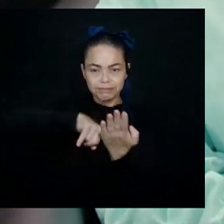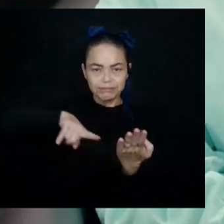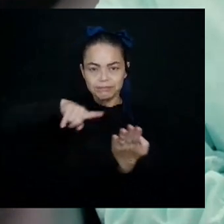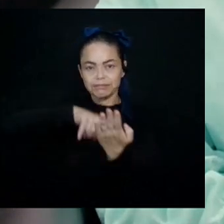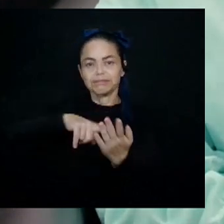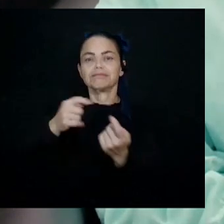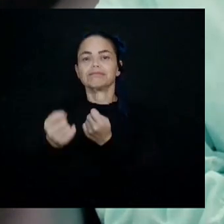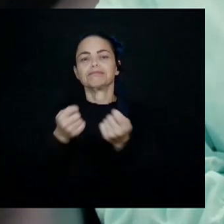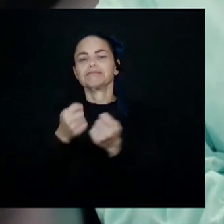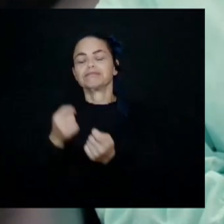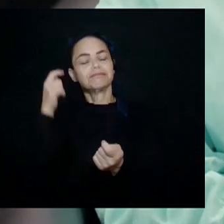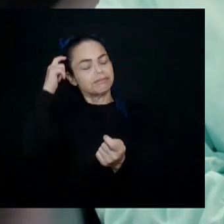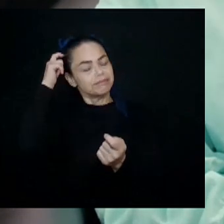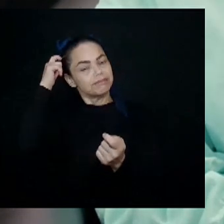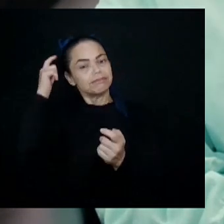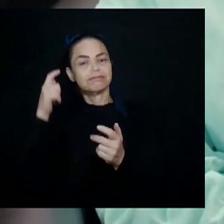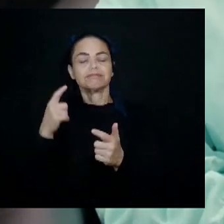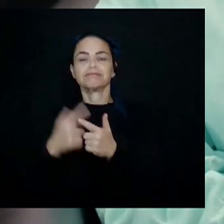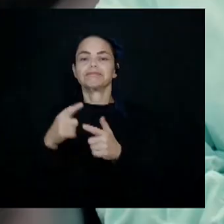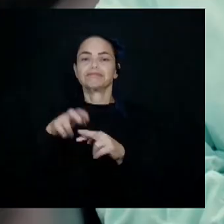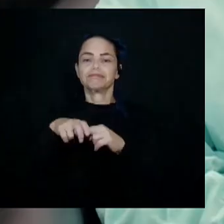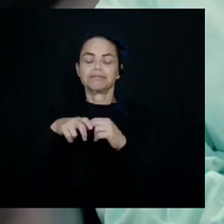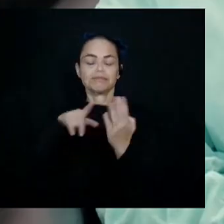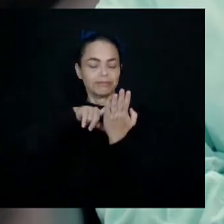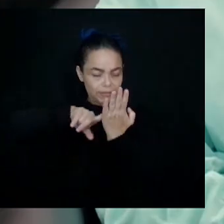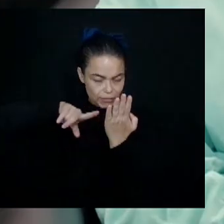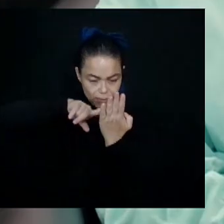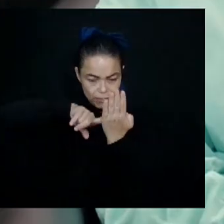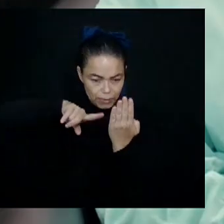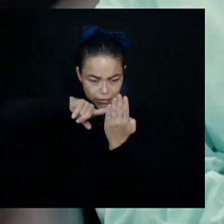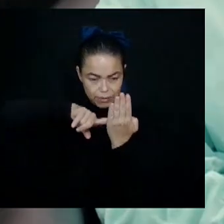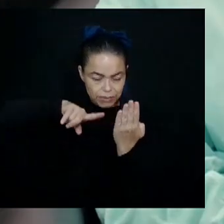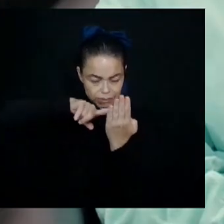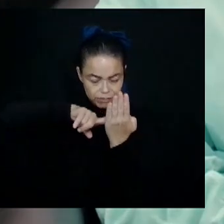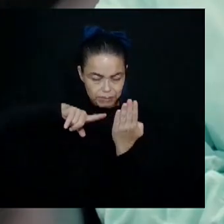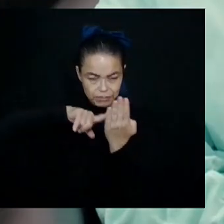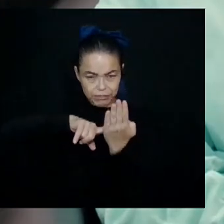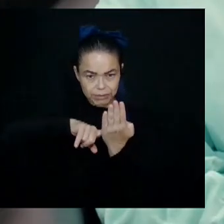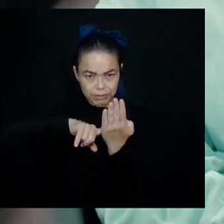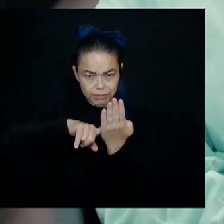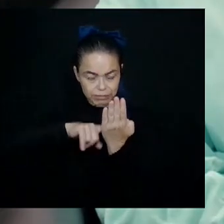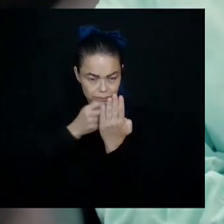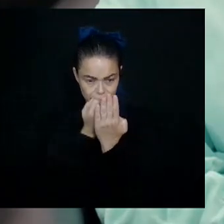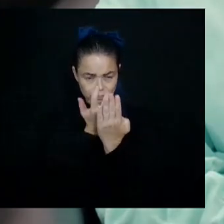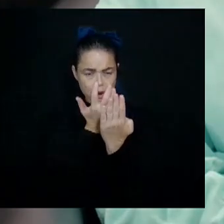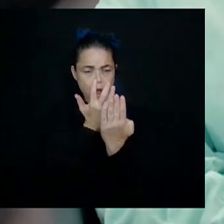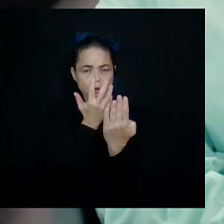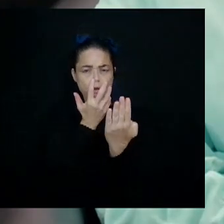só por causa do excesso da tela, de ficar com a luz que vai